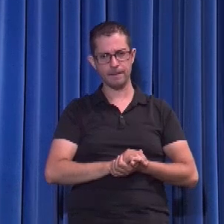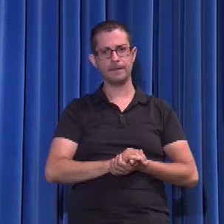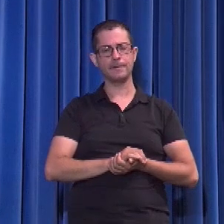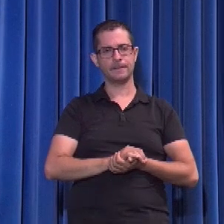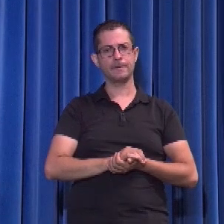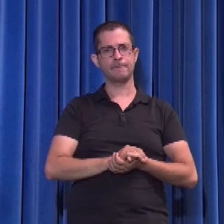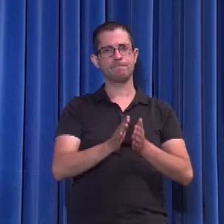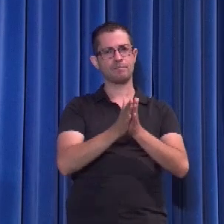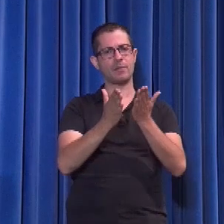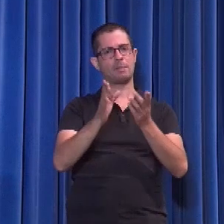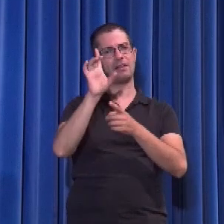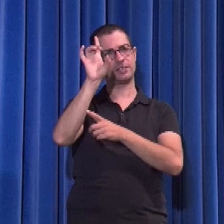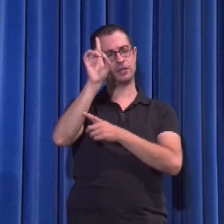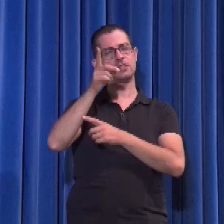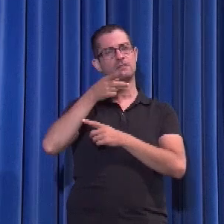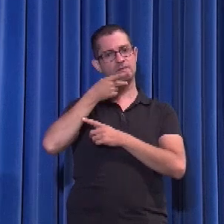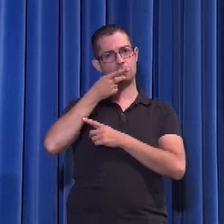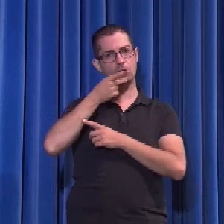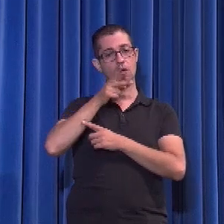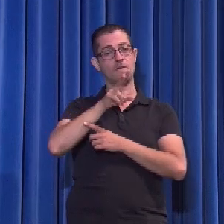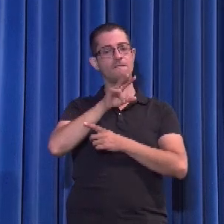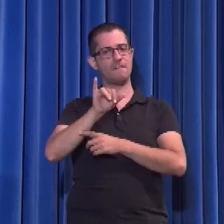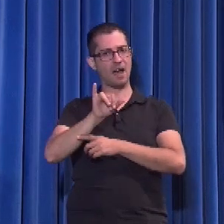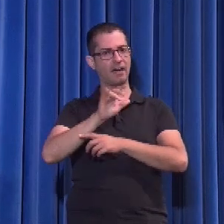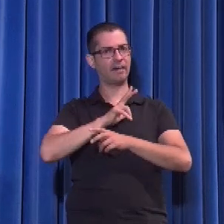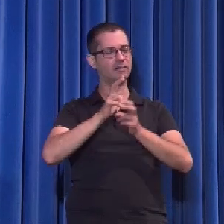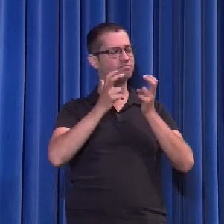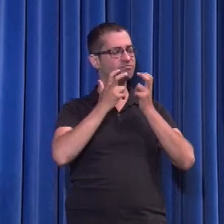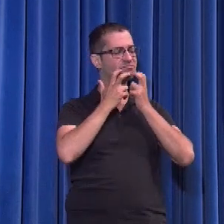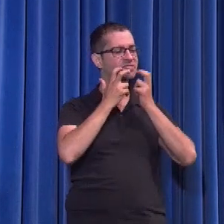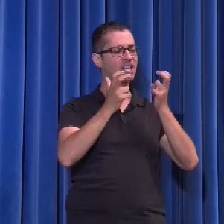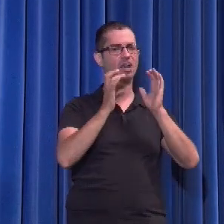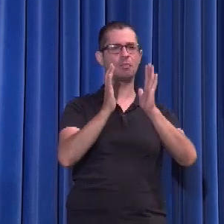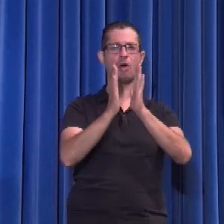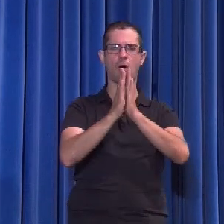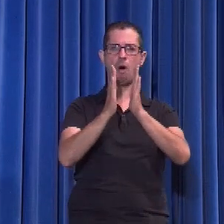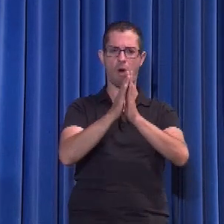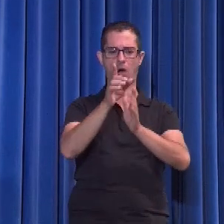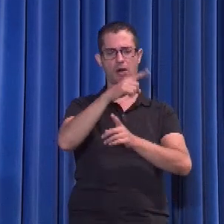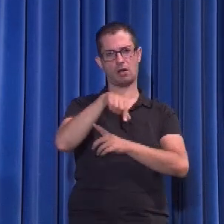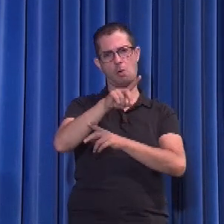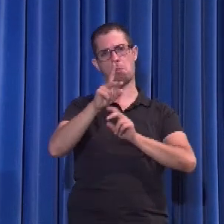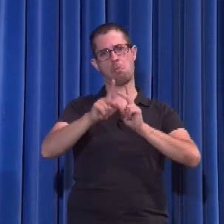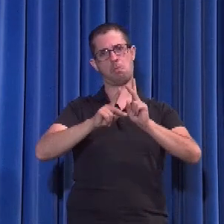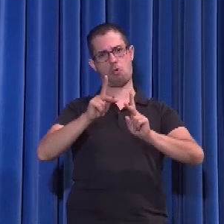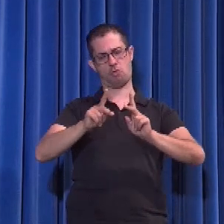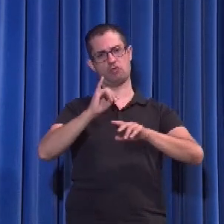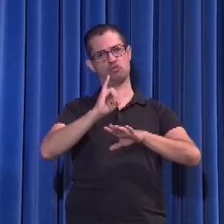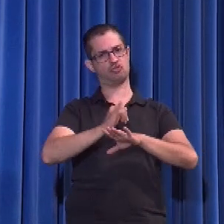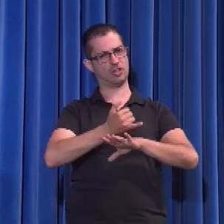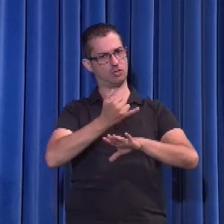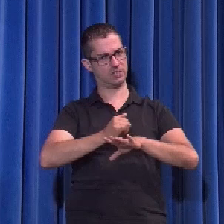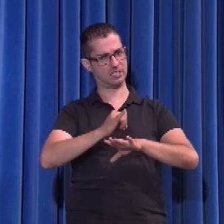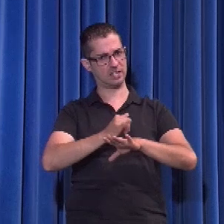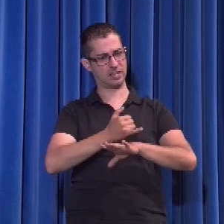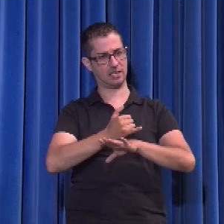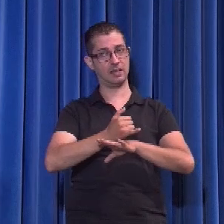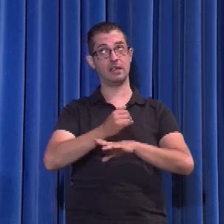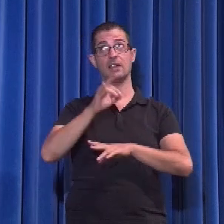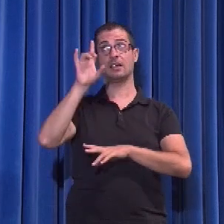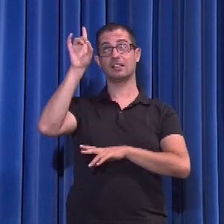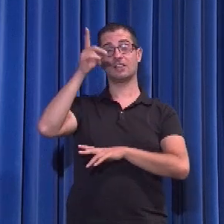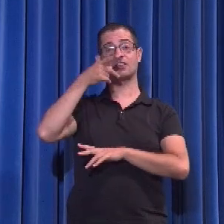vai e clama aos ouvidos de Jerusalém. Assim diz o Senhor, lembro-me de ti, da